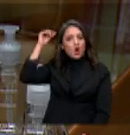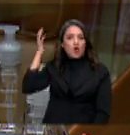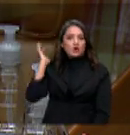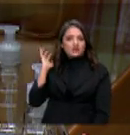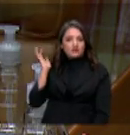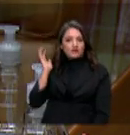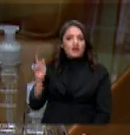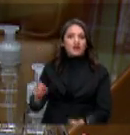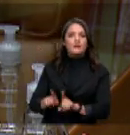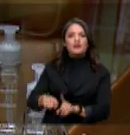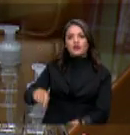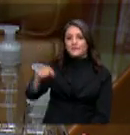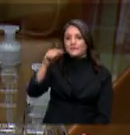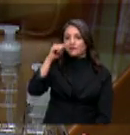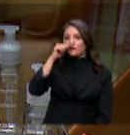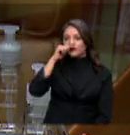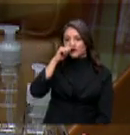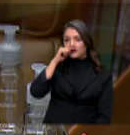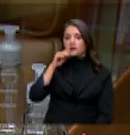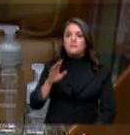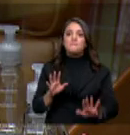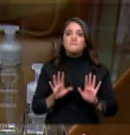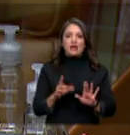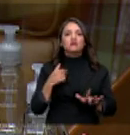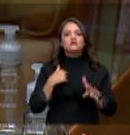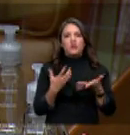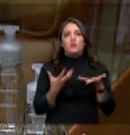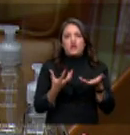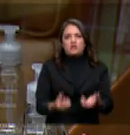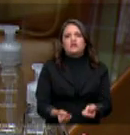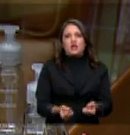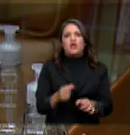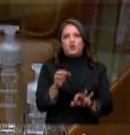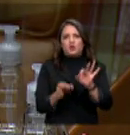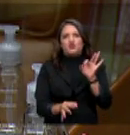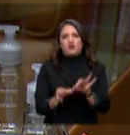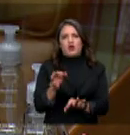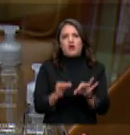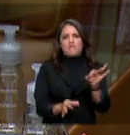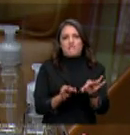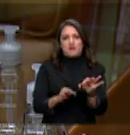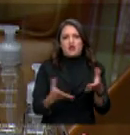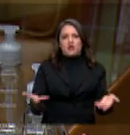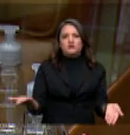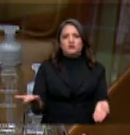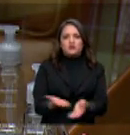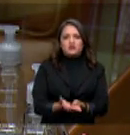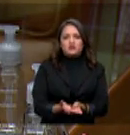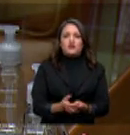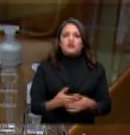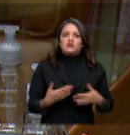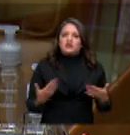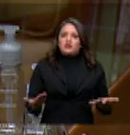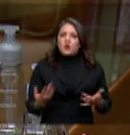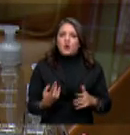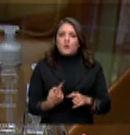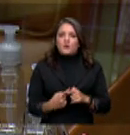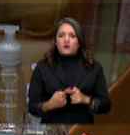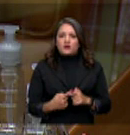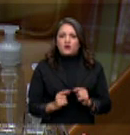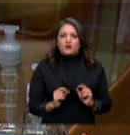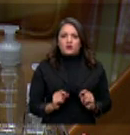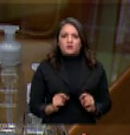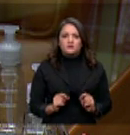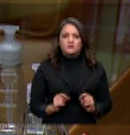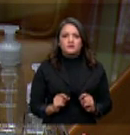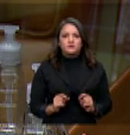ao ministro Edson Fachin também, mas eu conheço da ação, considero que, neste caso, embora,